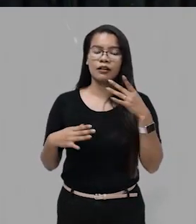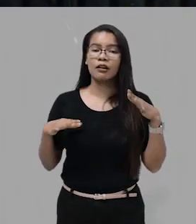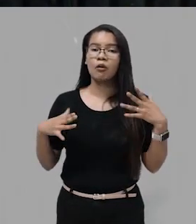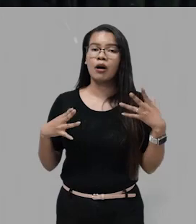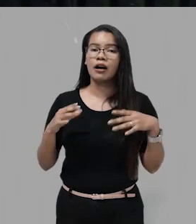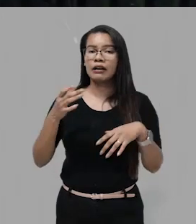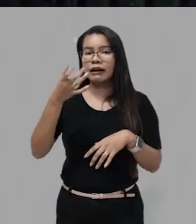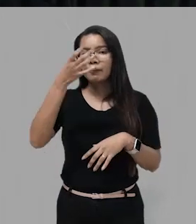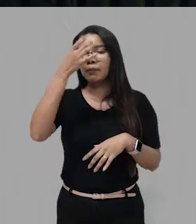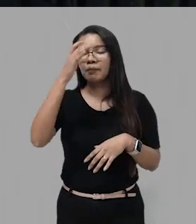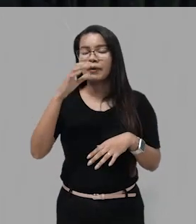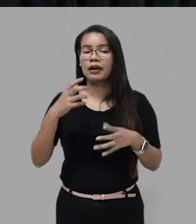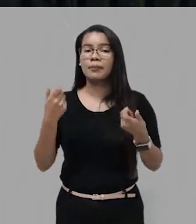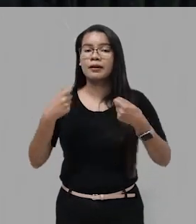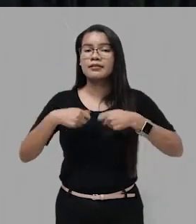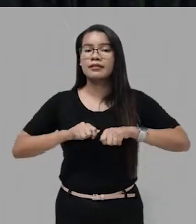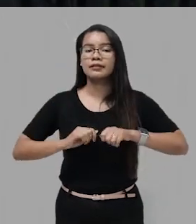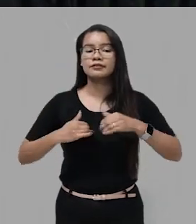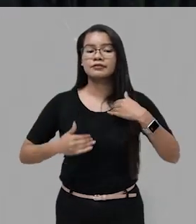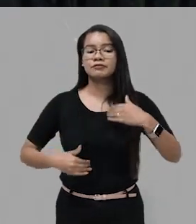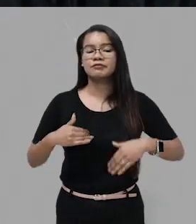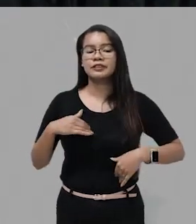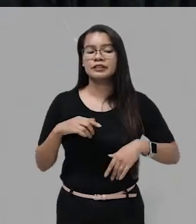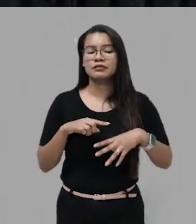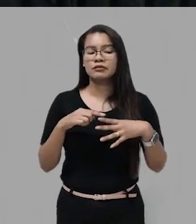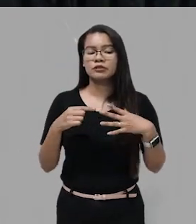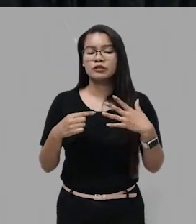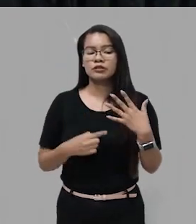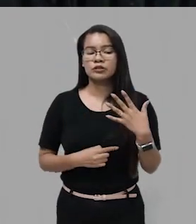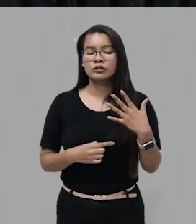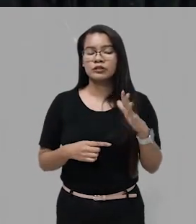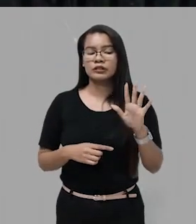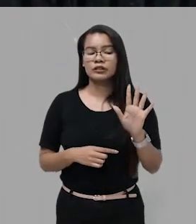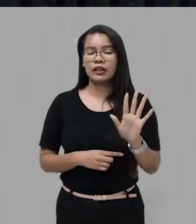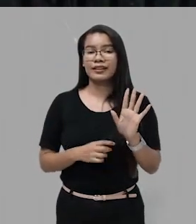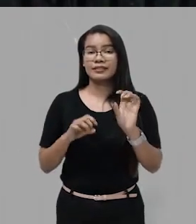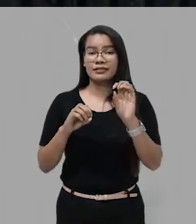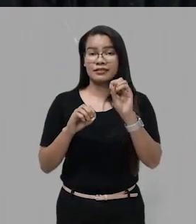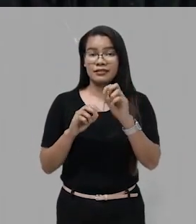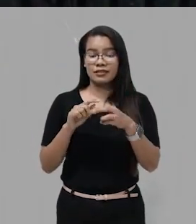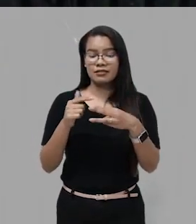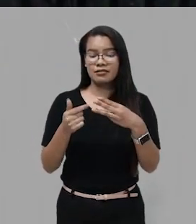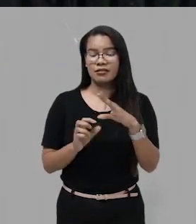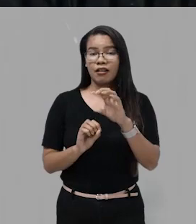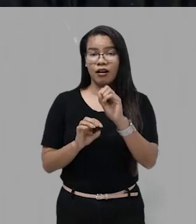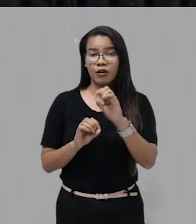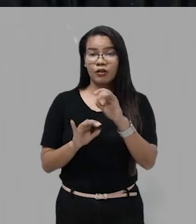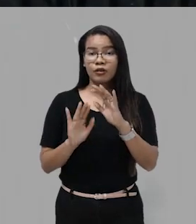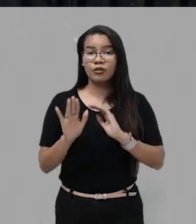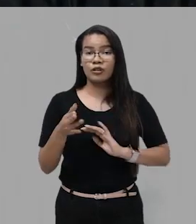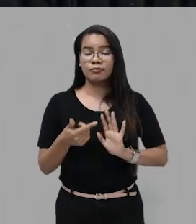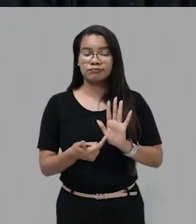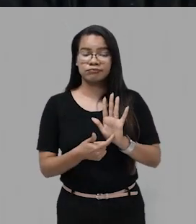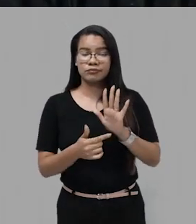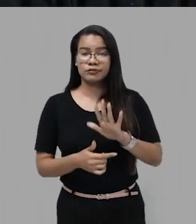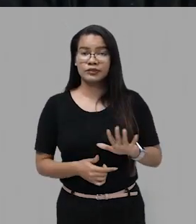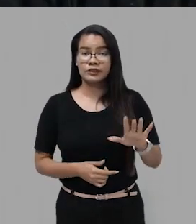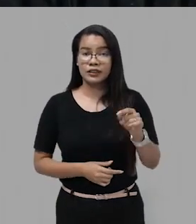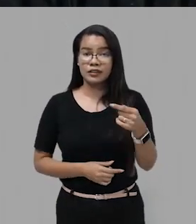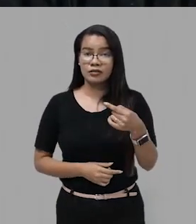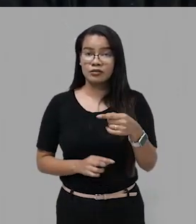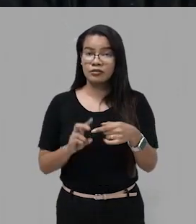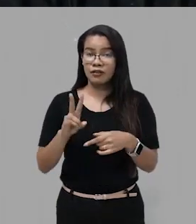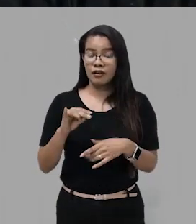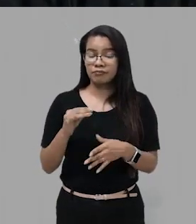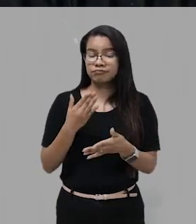vocês quais são as capacidades físicas do indivíduo. Tá? Que é a terceira aula que eu mostro para vocês. E é isso que eles vêm